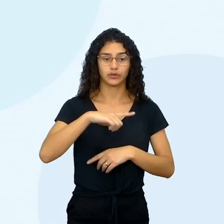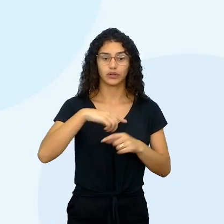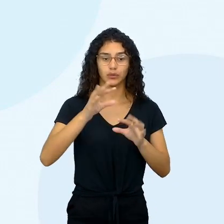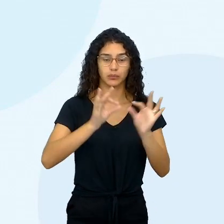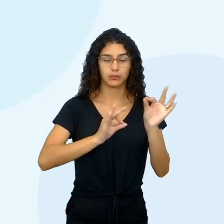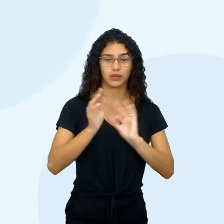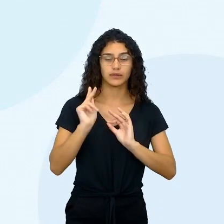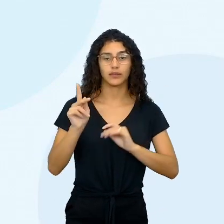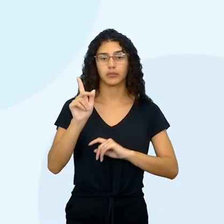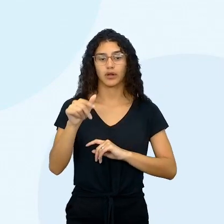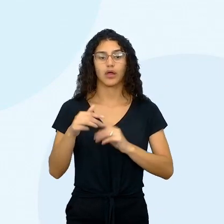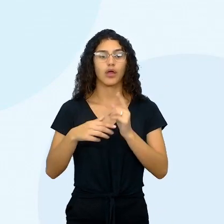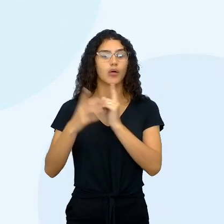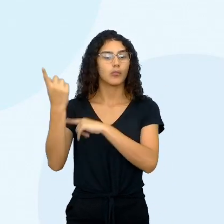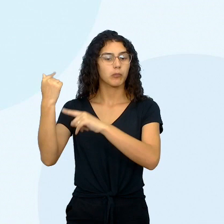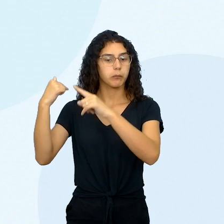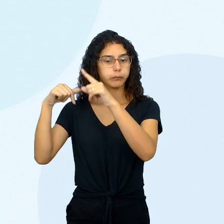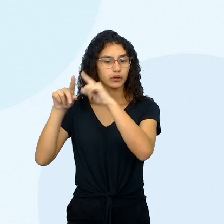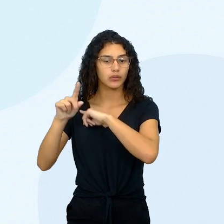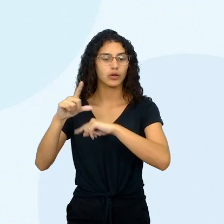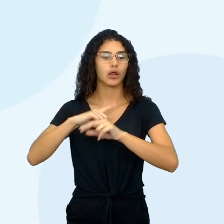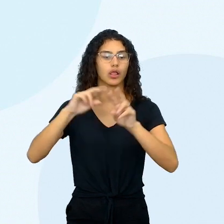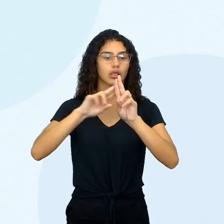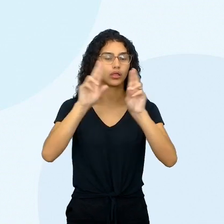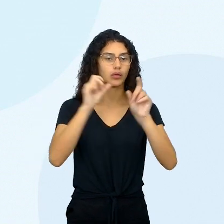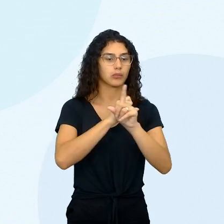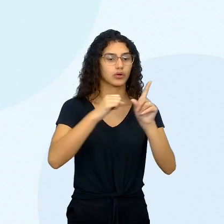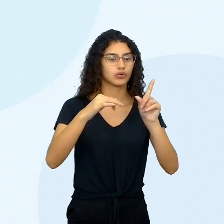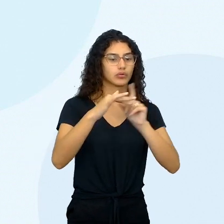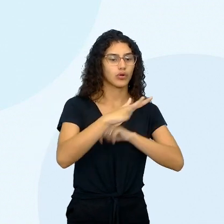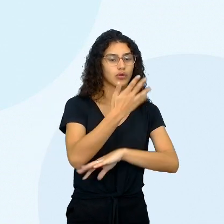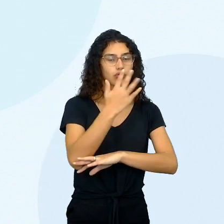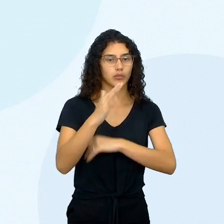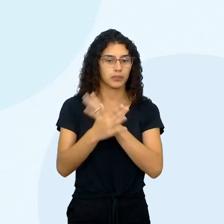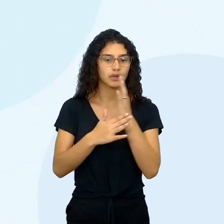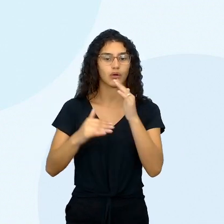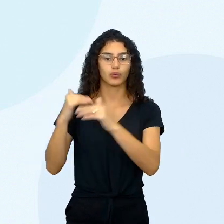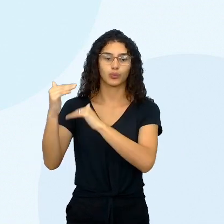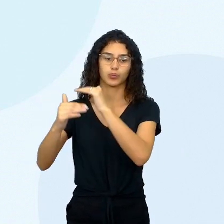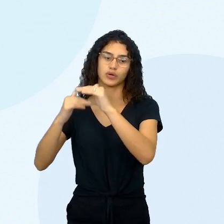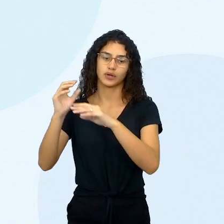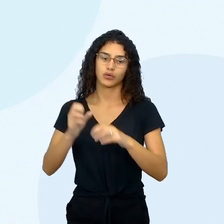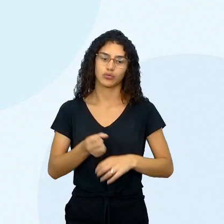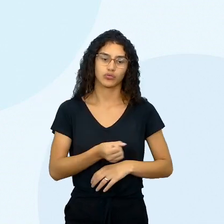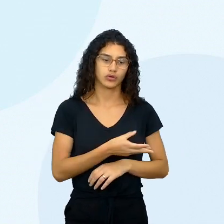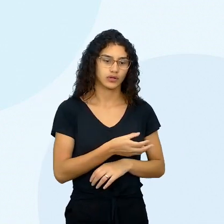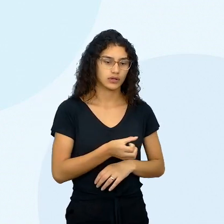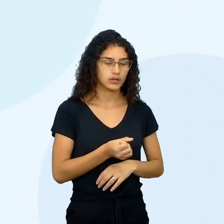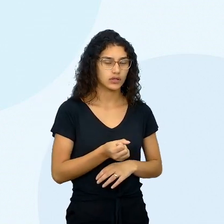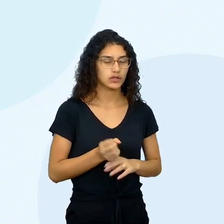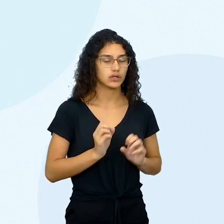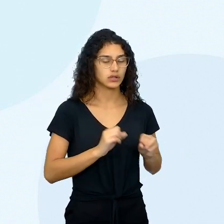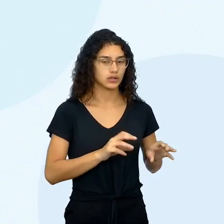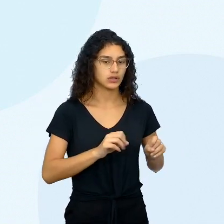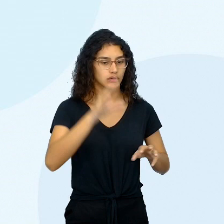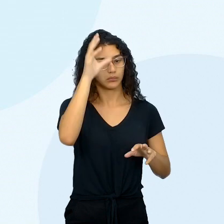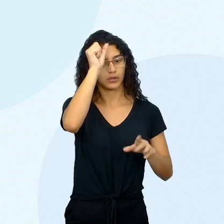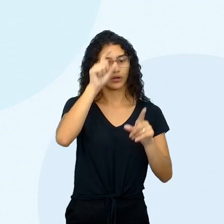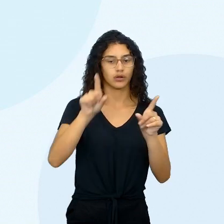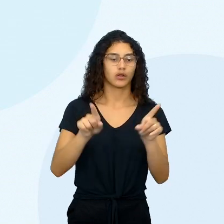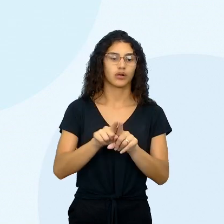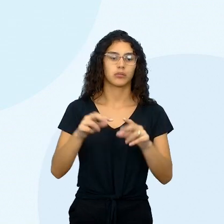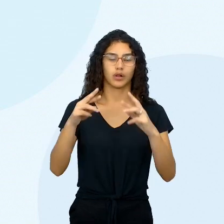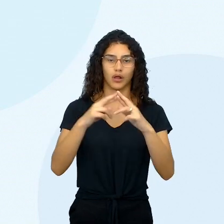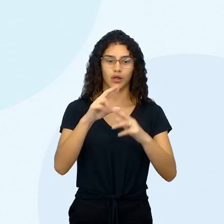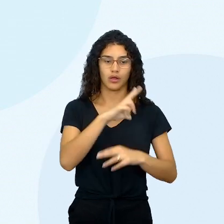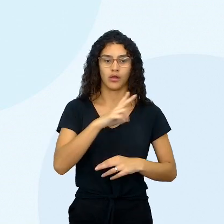programa sempre é esse, de promover o desenvolvimento de temáticas socioambientais nos processos de ensino e aprendizagem nas unidades escolares, na rede